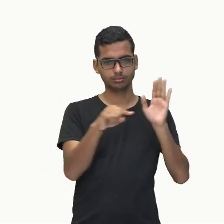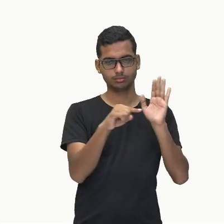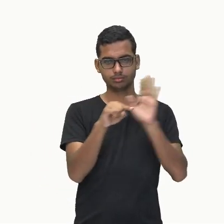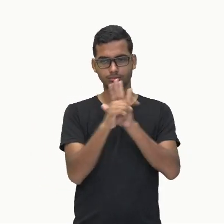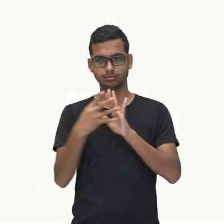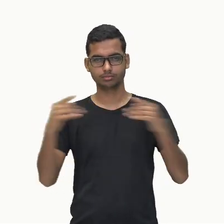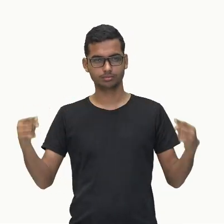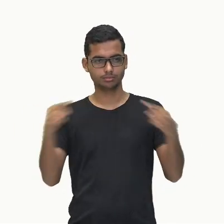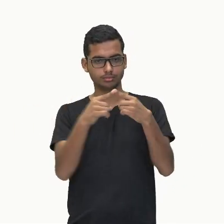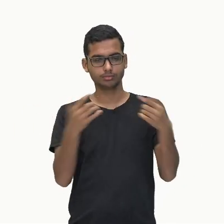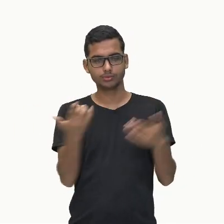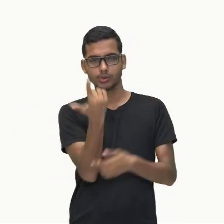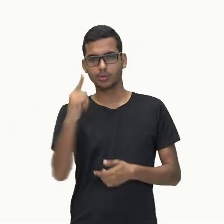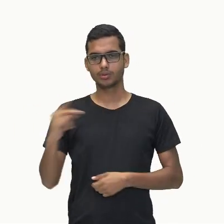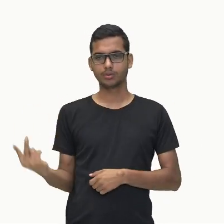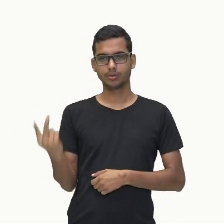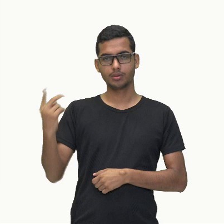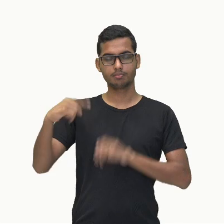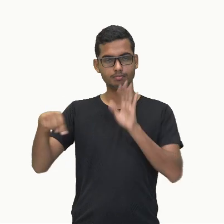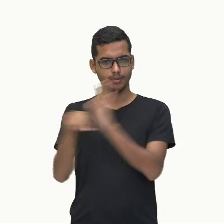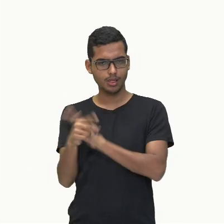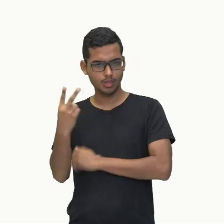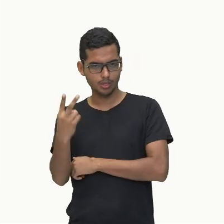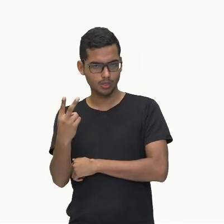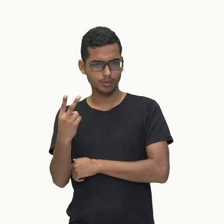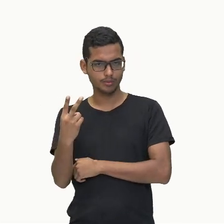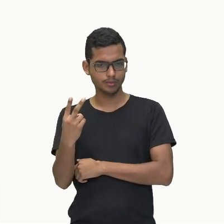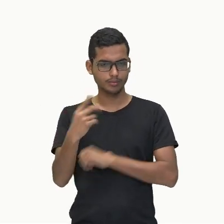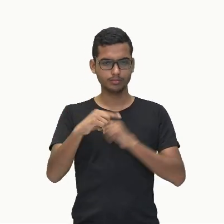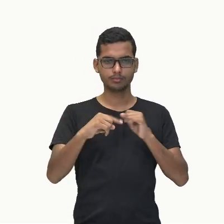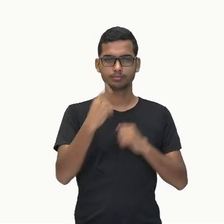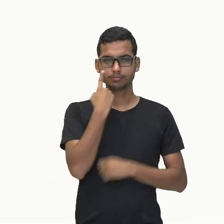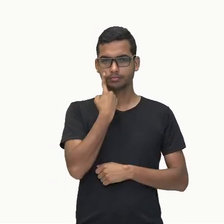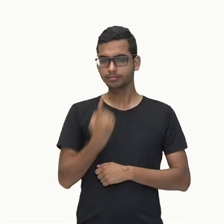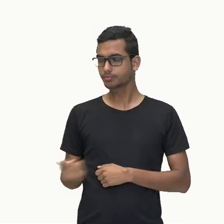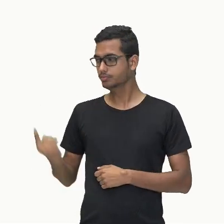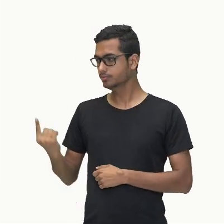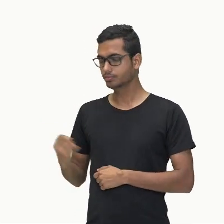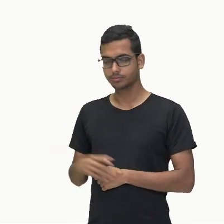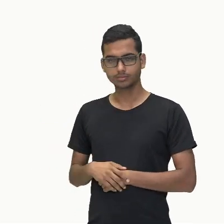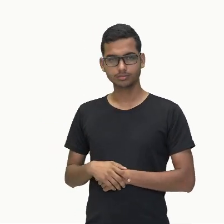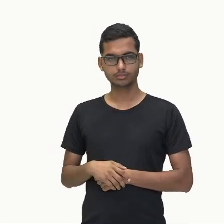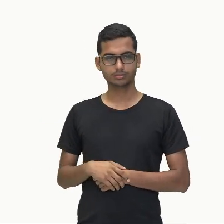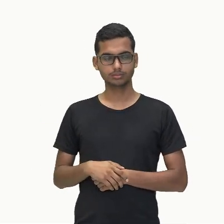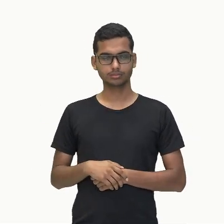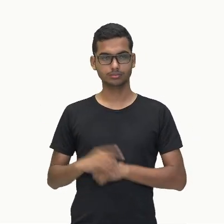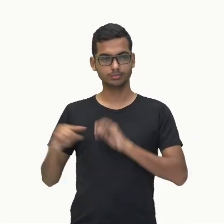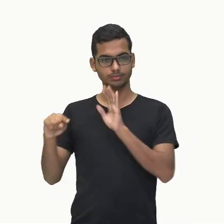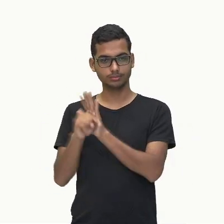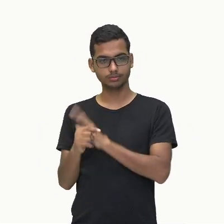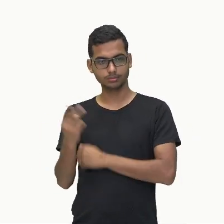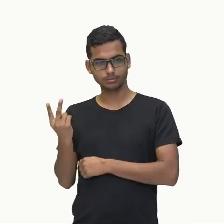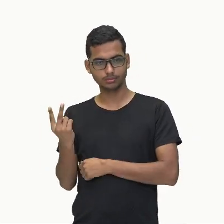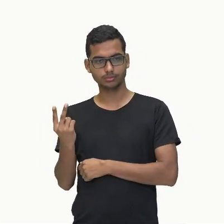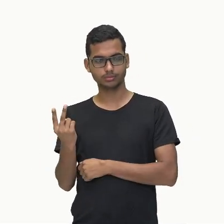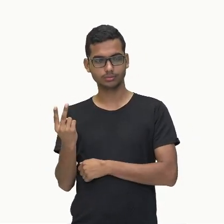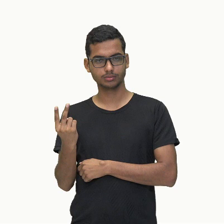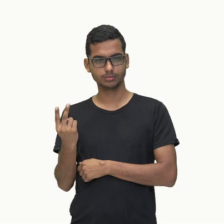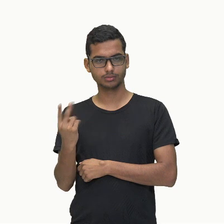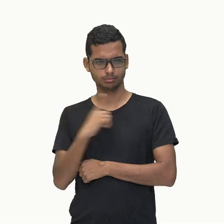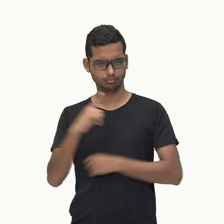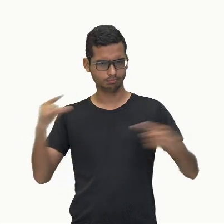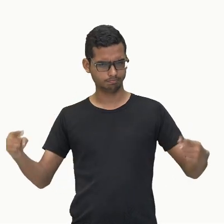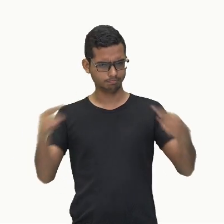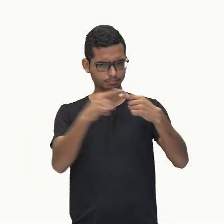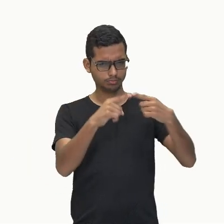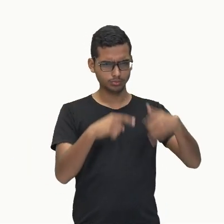valor de x? Menos 2. O próximo valor de x é menos 2. Vai ter